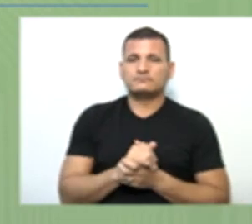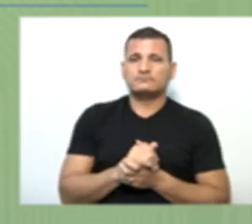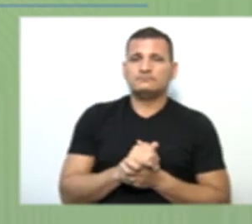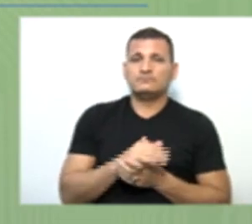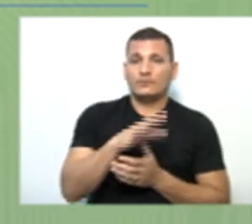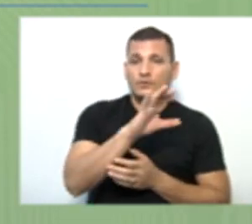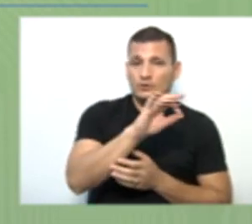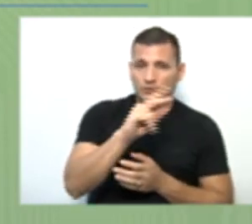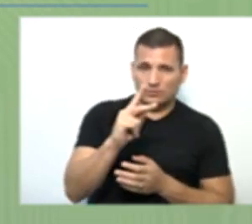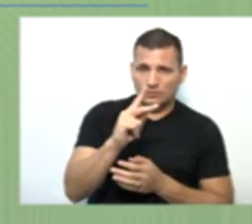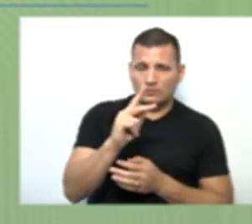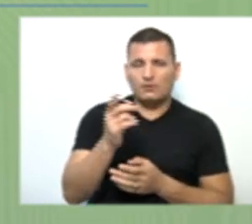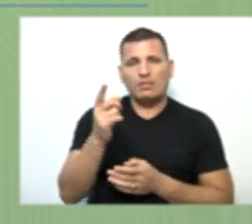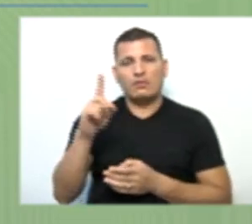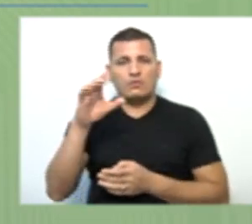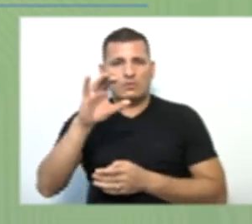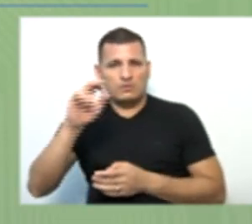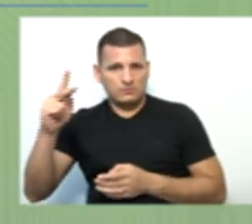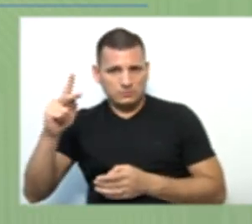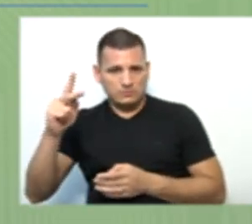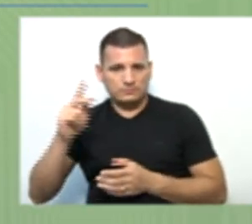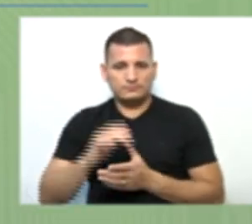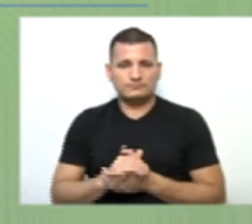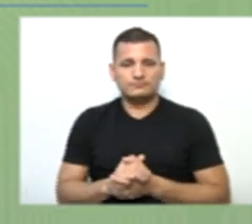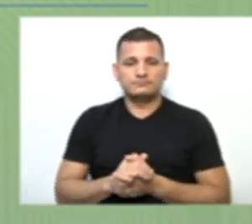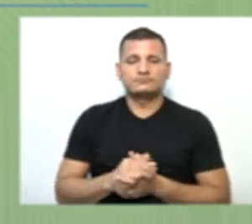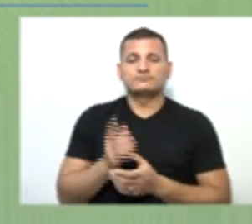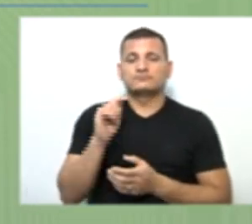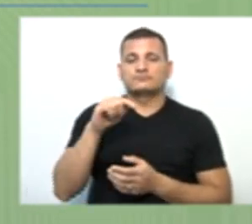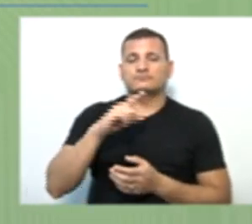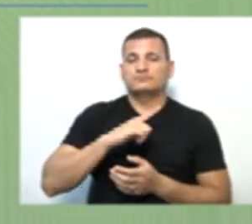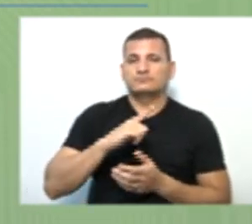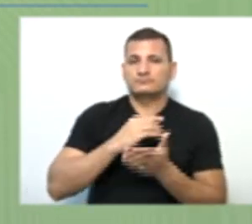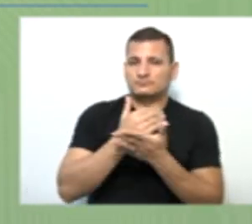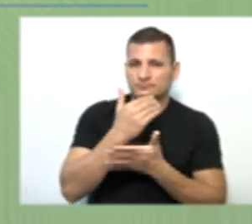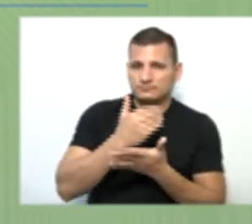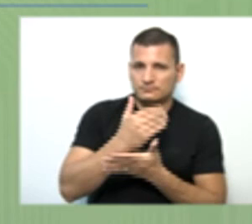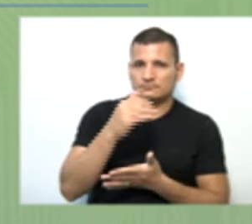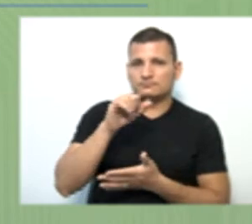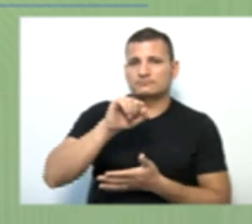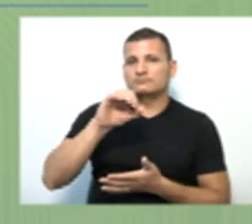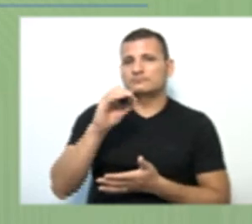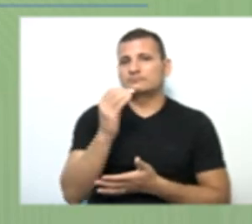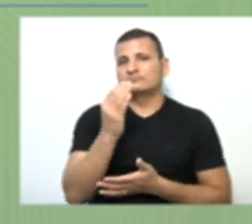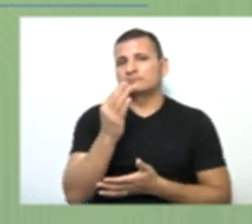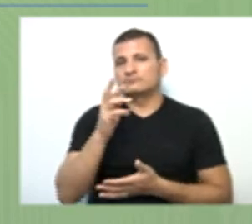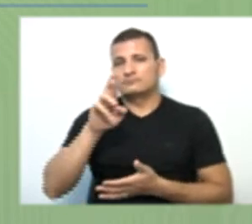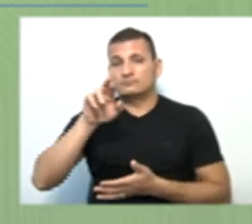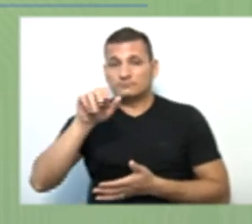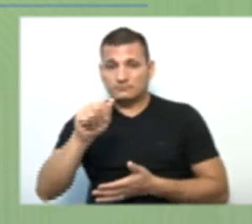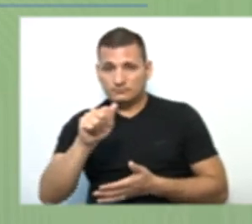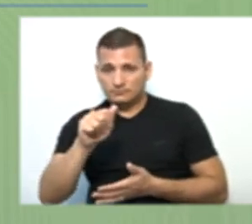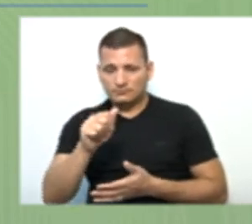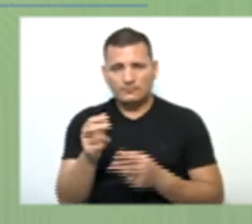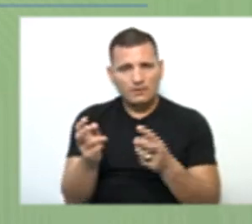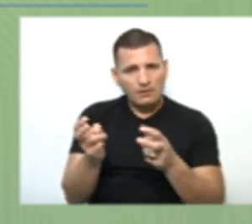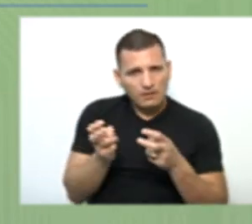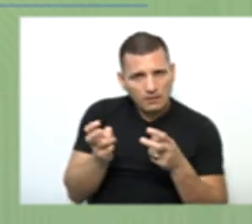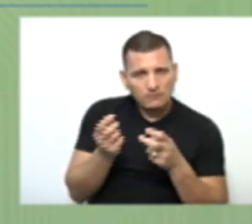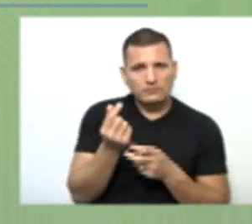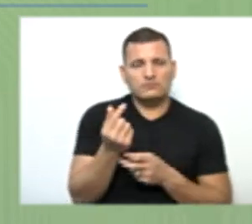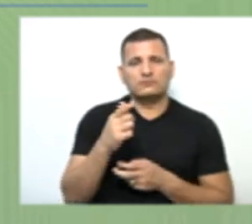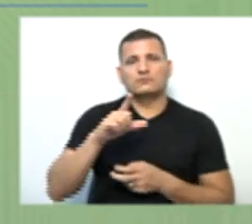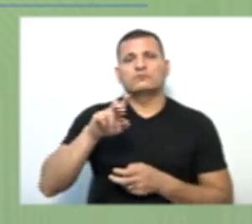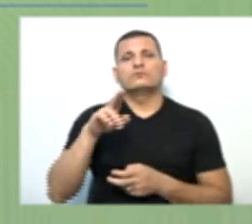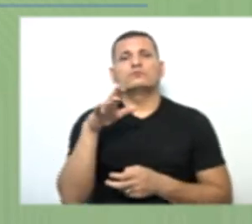cooperativo. Aí nós temos a sobra do ato cooperativo e o lucro do ato não